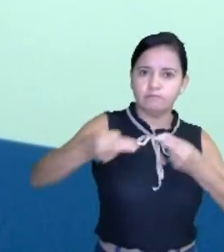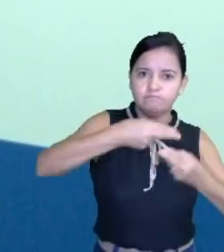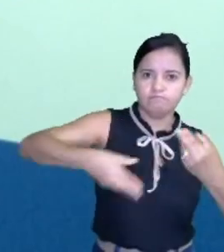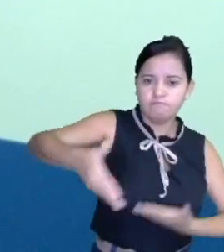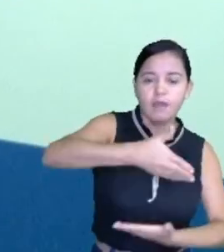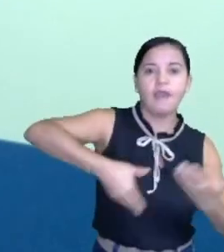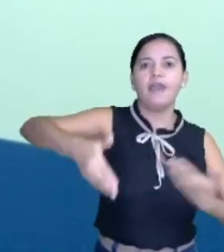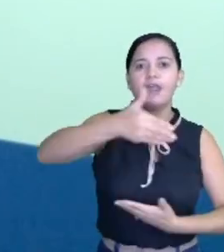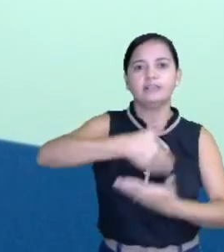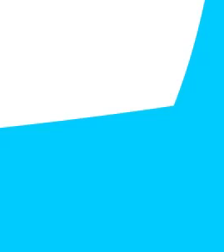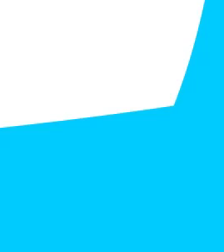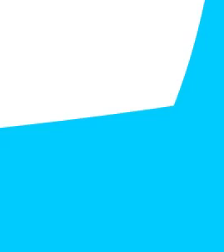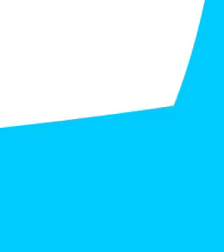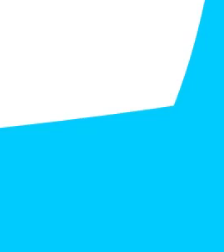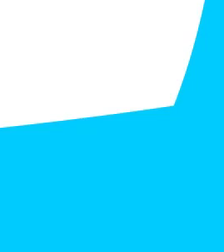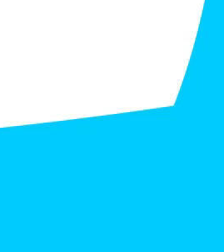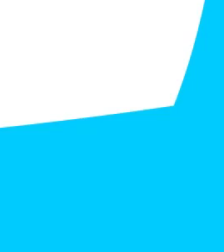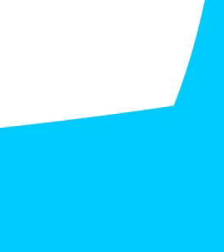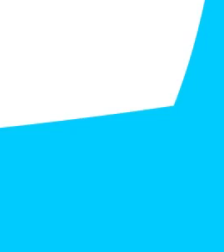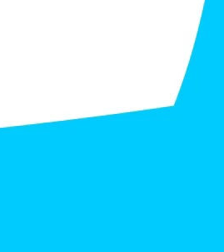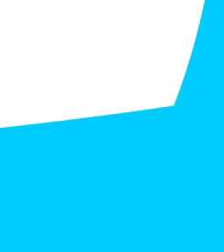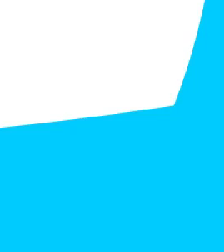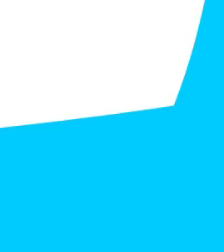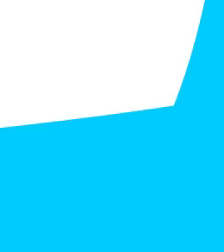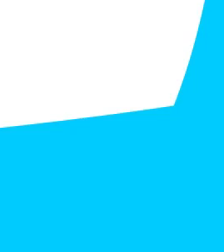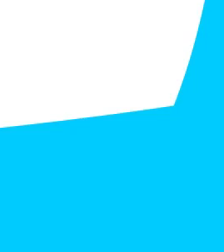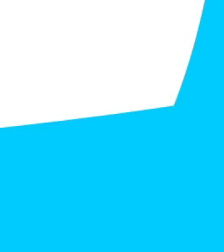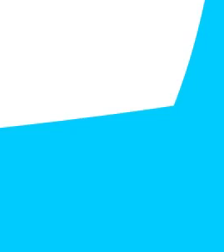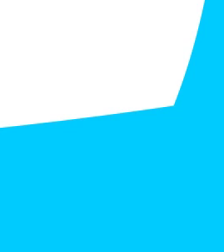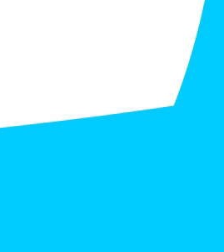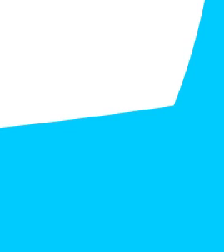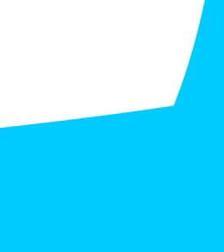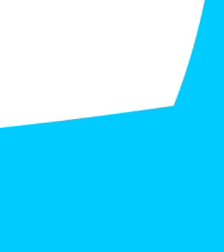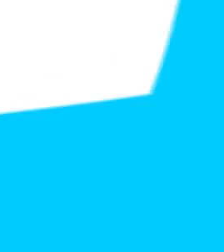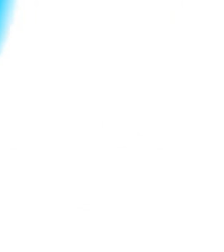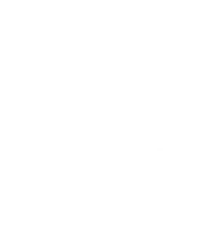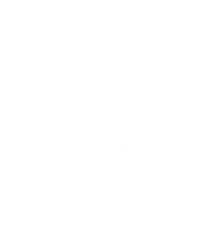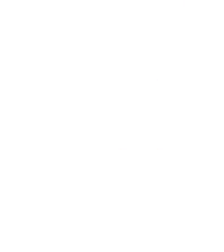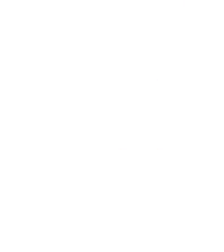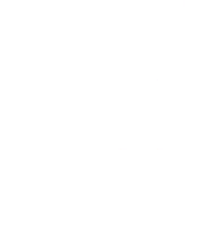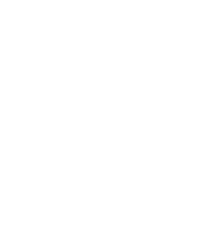Um abraço enorme para vocês. Tchau, tchau.